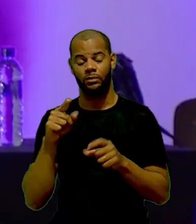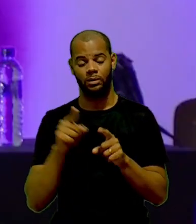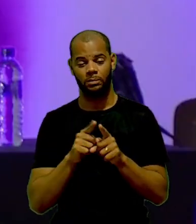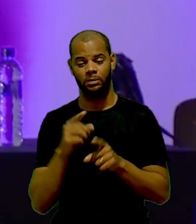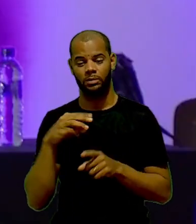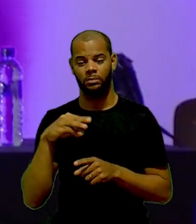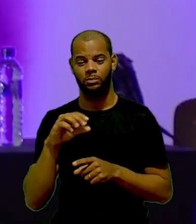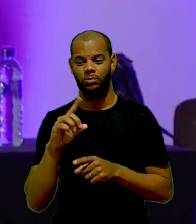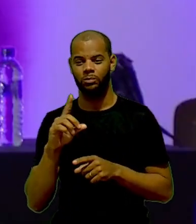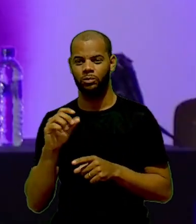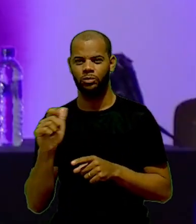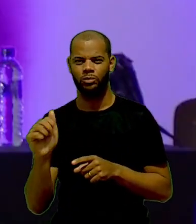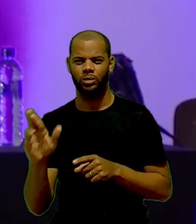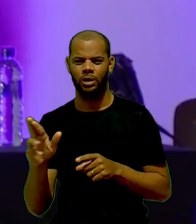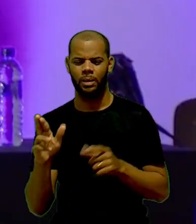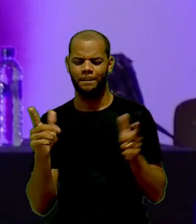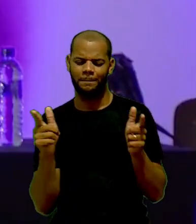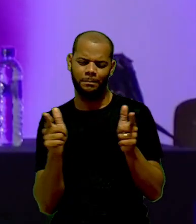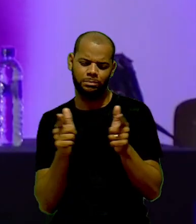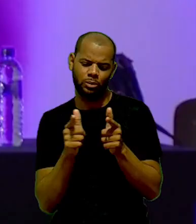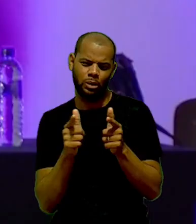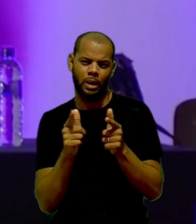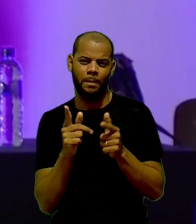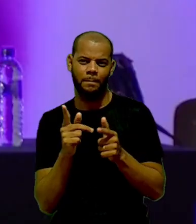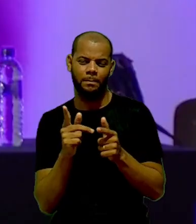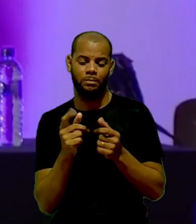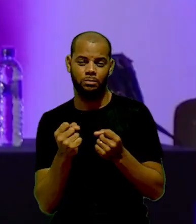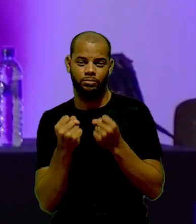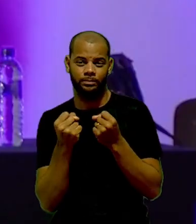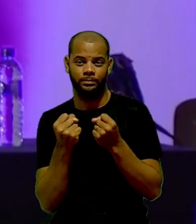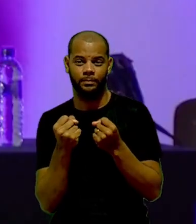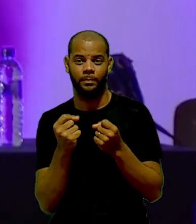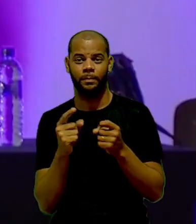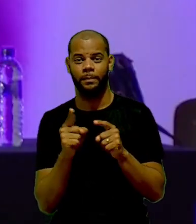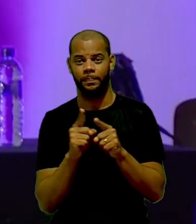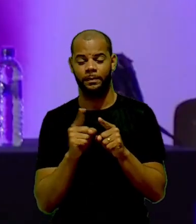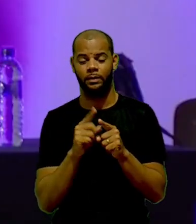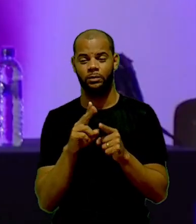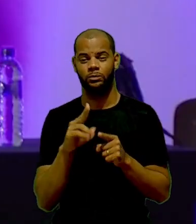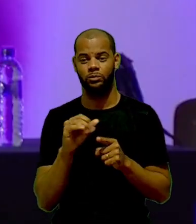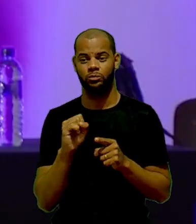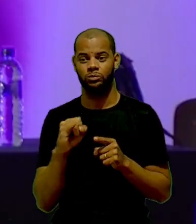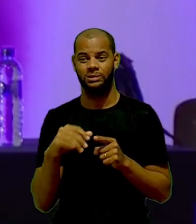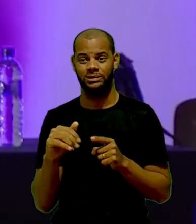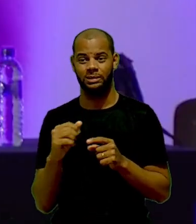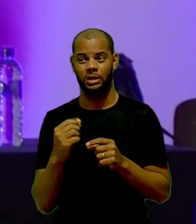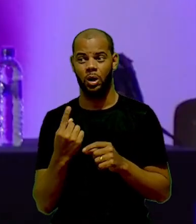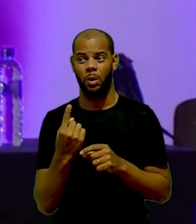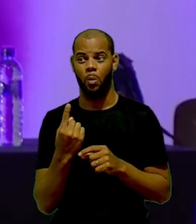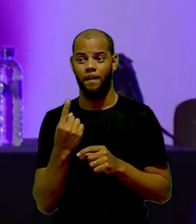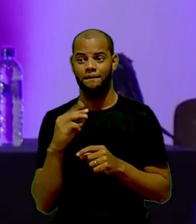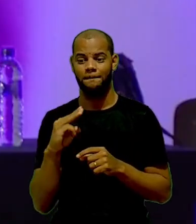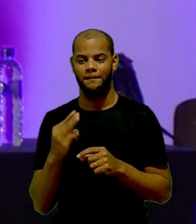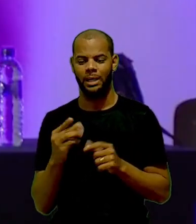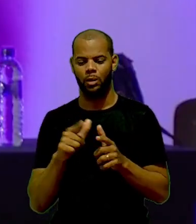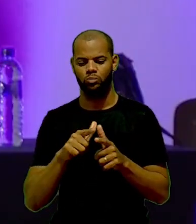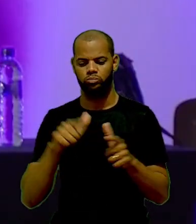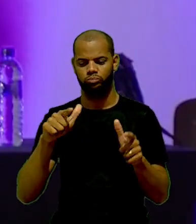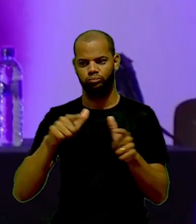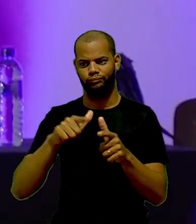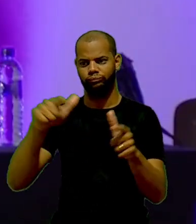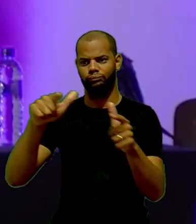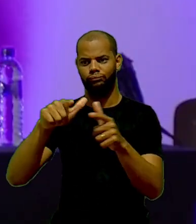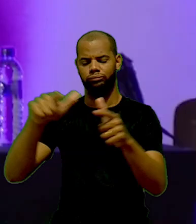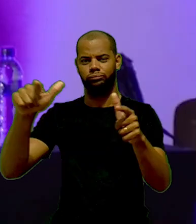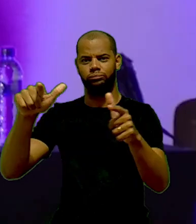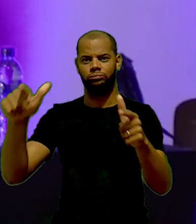de pequenas potências até grandes potências. Tem usinas fotovoltaicas com 1 milhão de painéis, né? E olhem